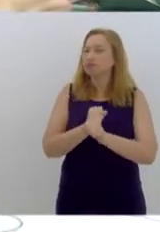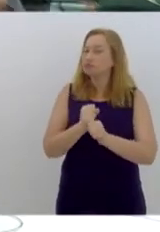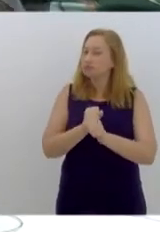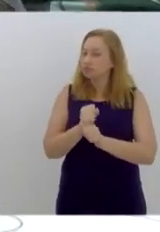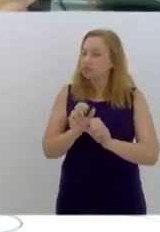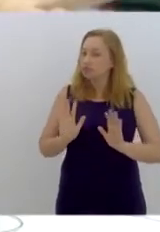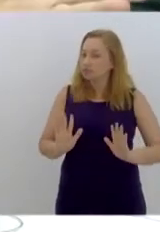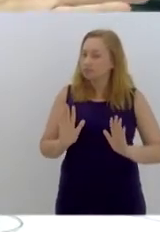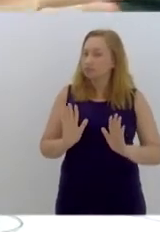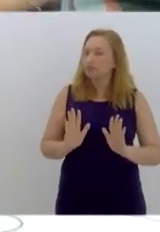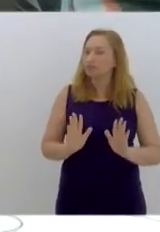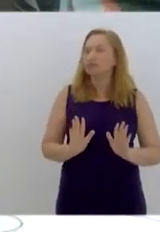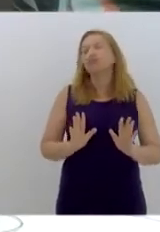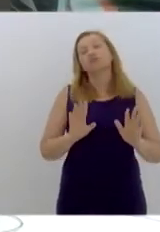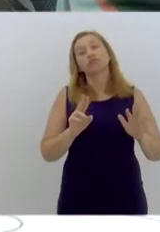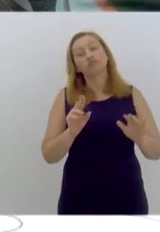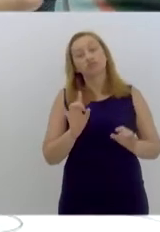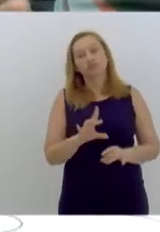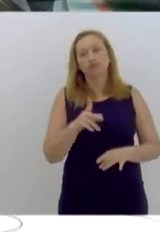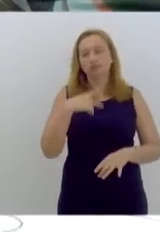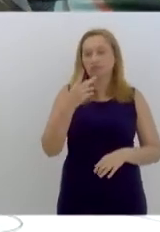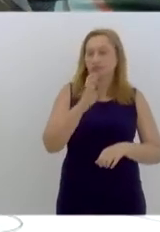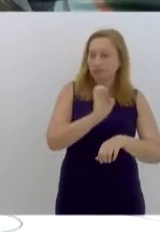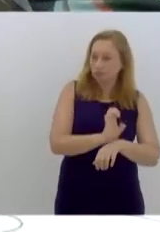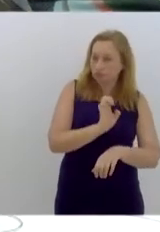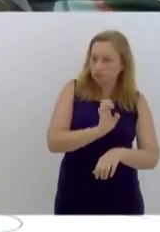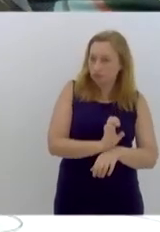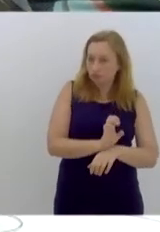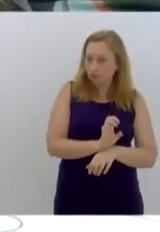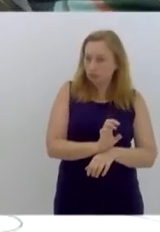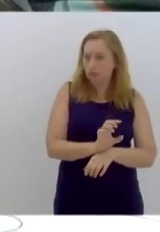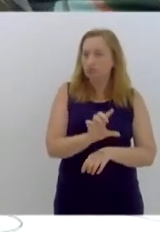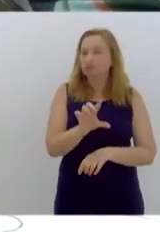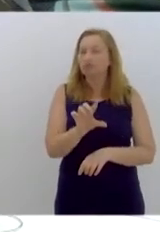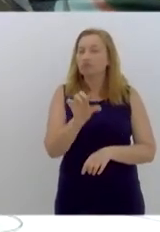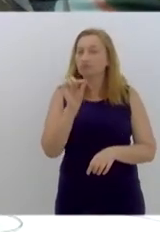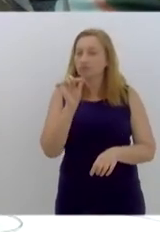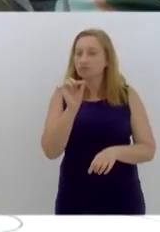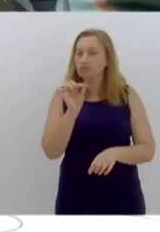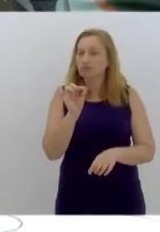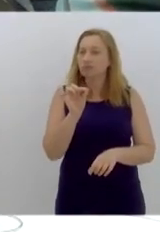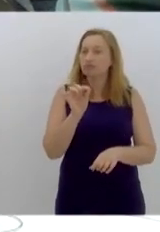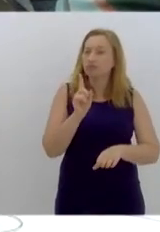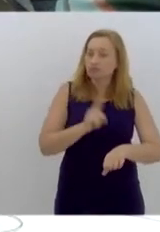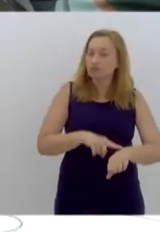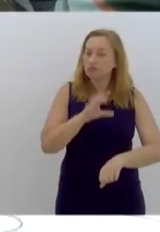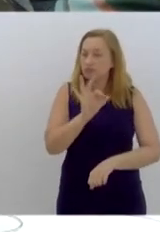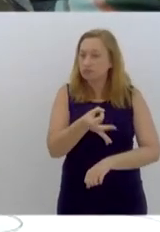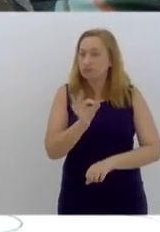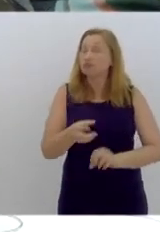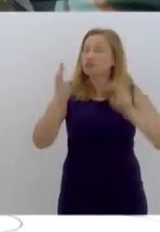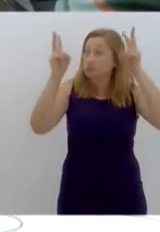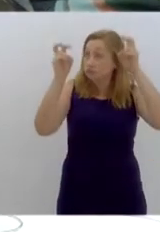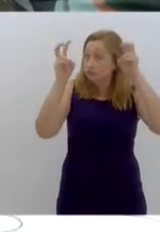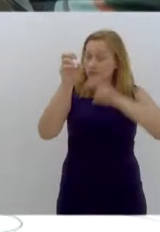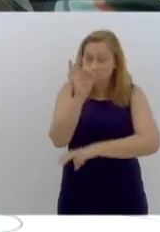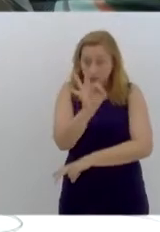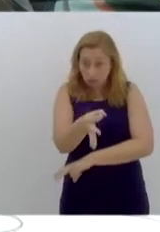que a instância, o Estado, defina esse critério. Então, é esse o tema